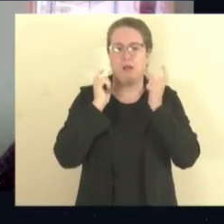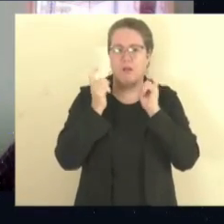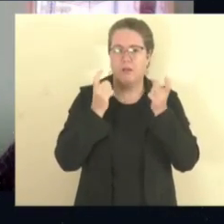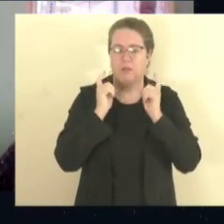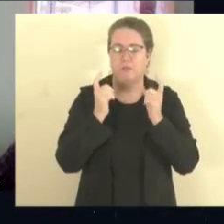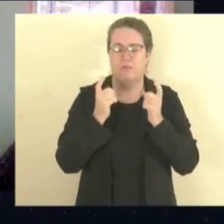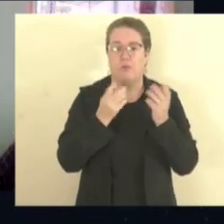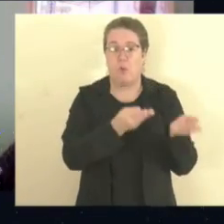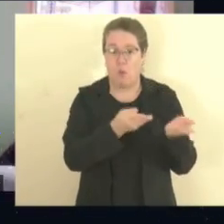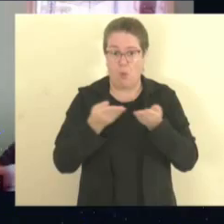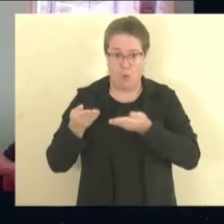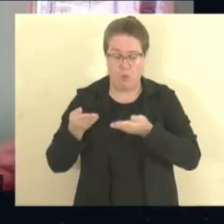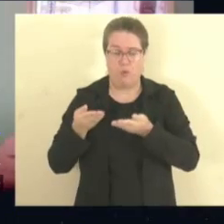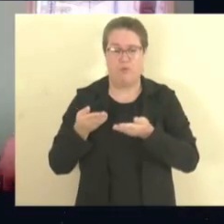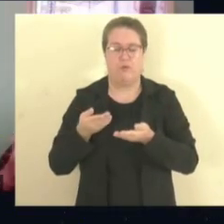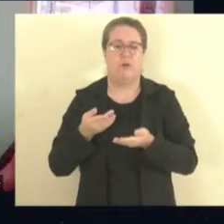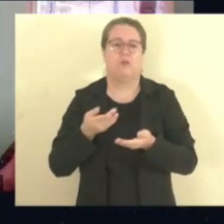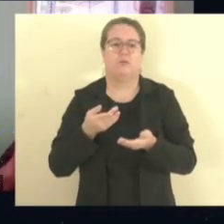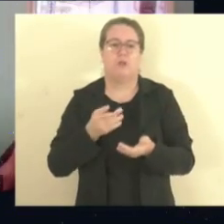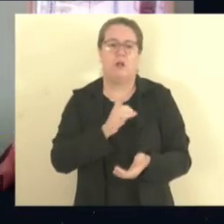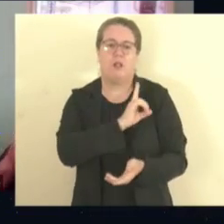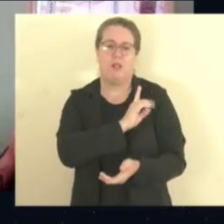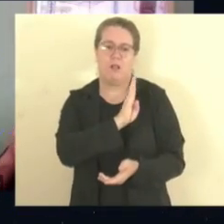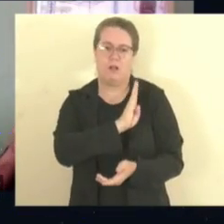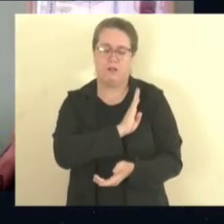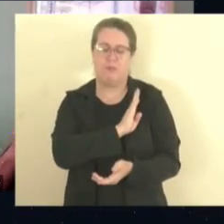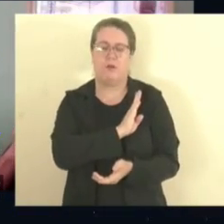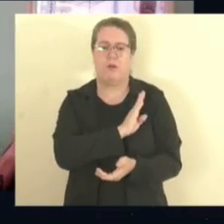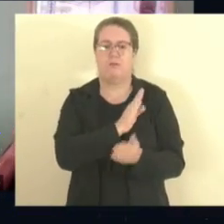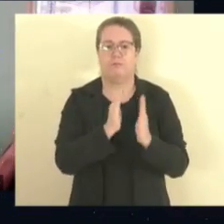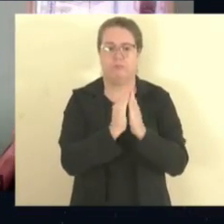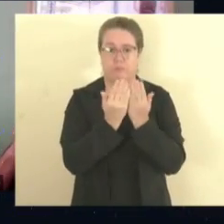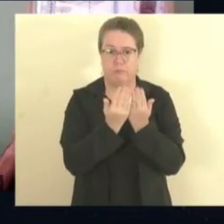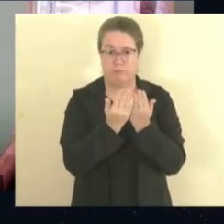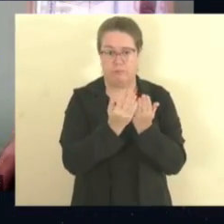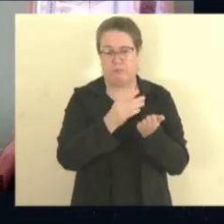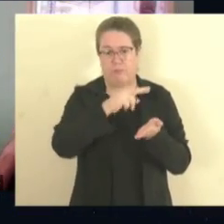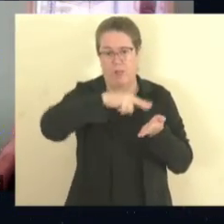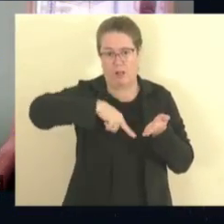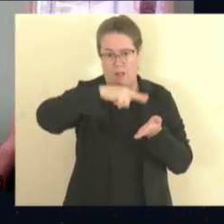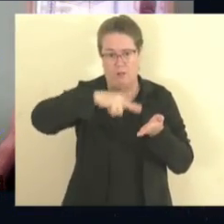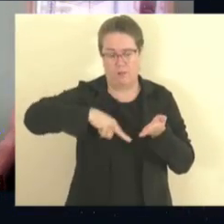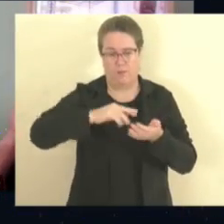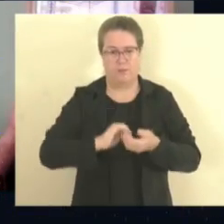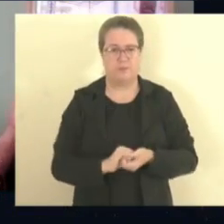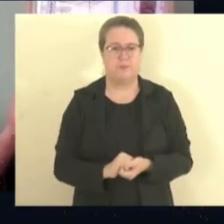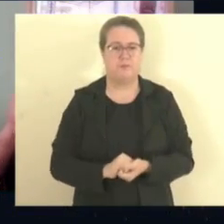convido Vossa Excelência, delegado Danilo Baez, a proceder à leitura de um versículo da Bíblia.